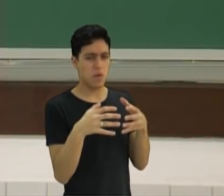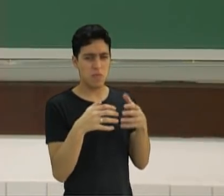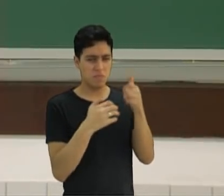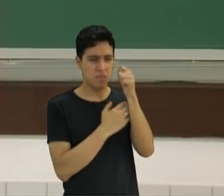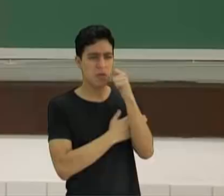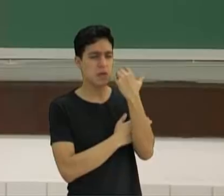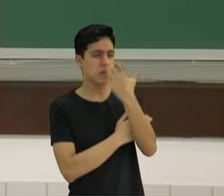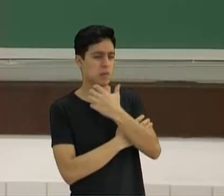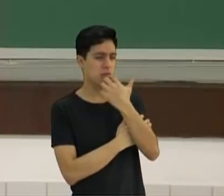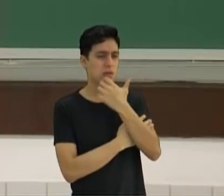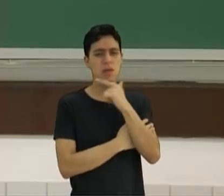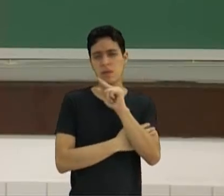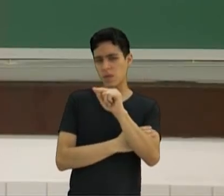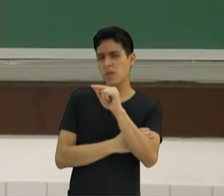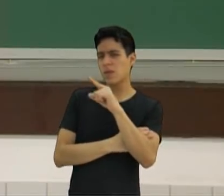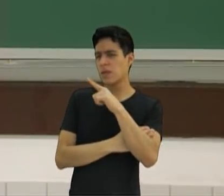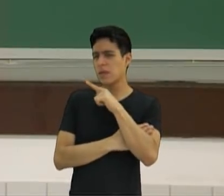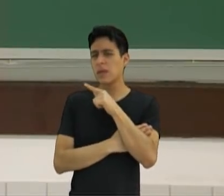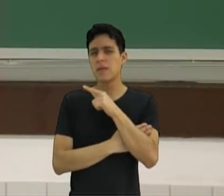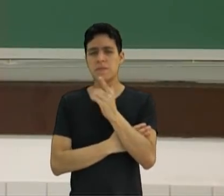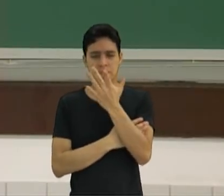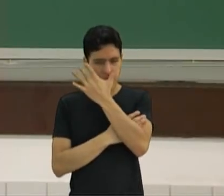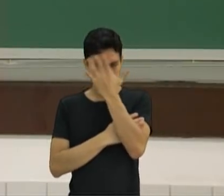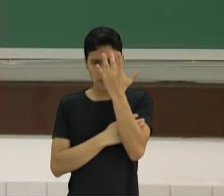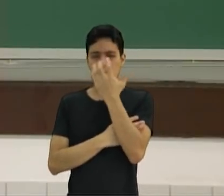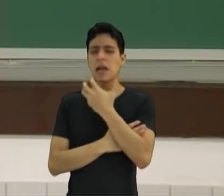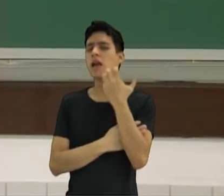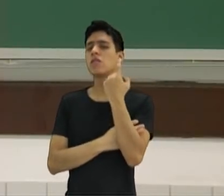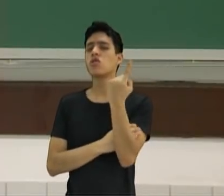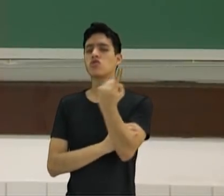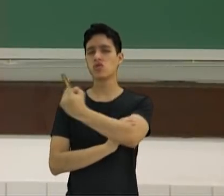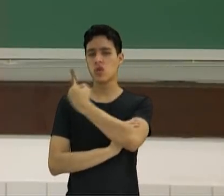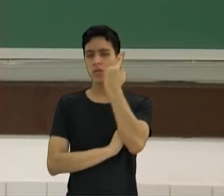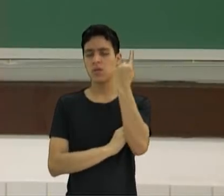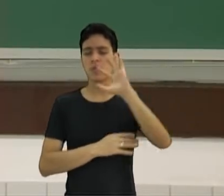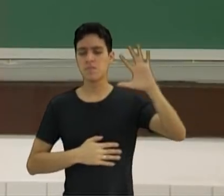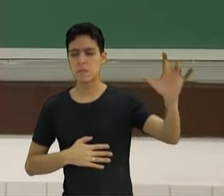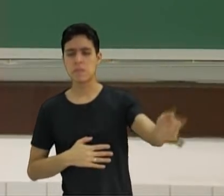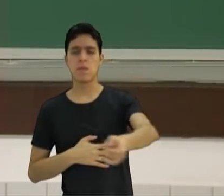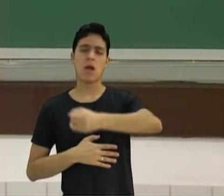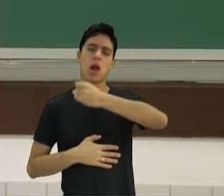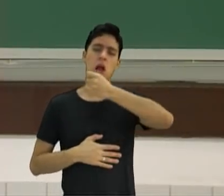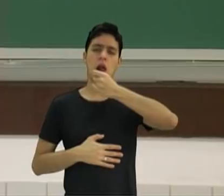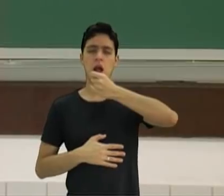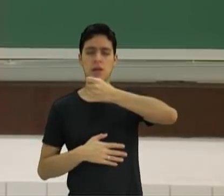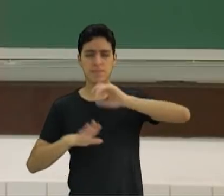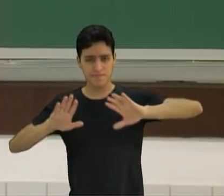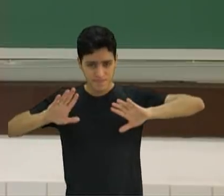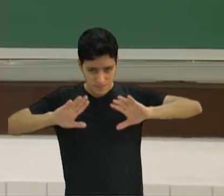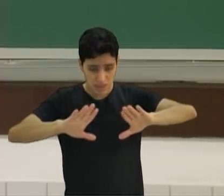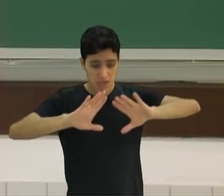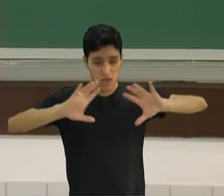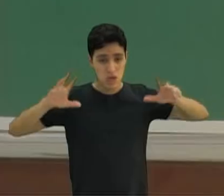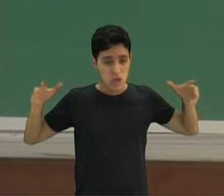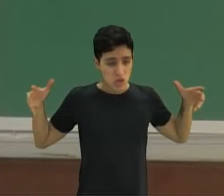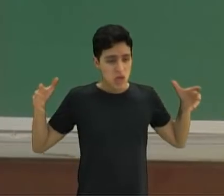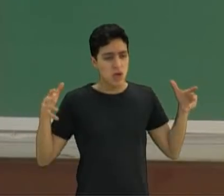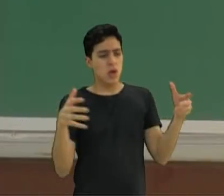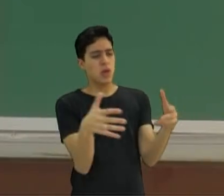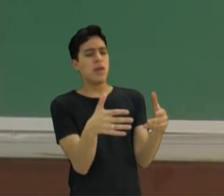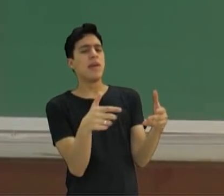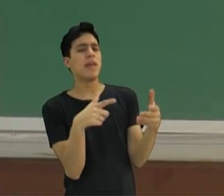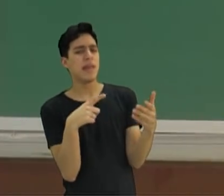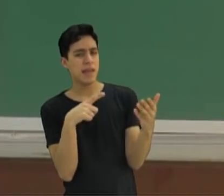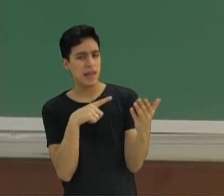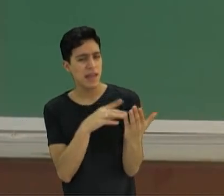E pode ser que tenha aqueles cantores solo, né? A pessoa que canta sozinha. Mas quando a gente canta com um grupo, existem